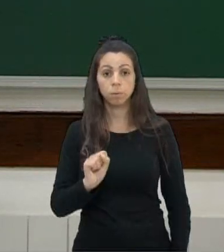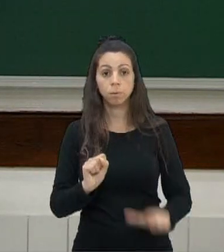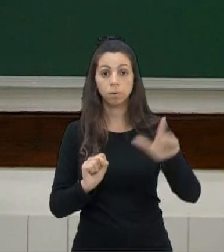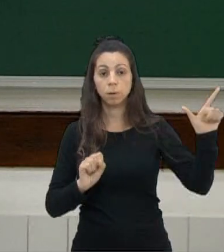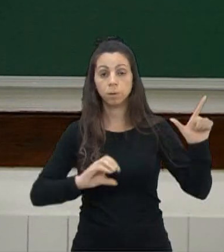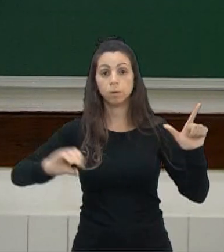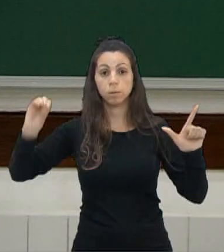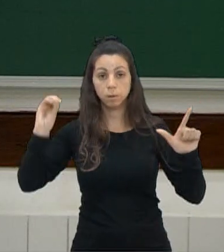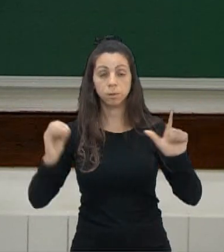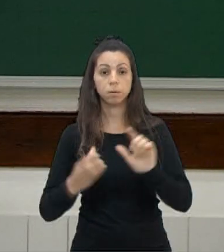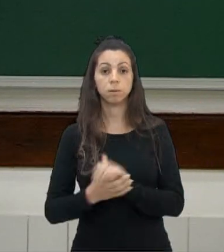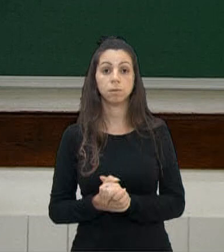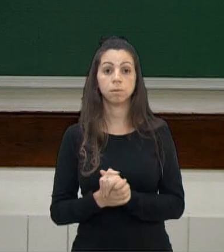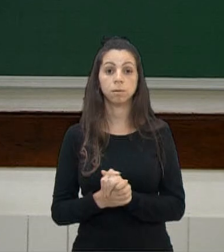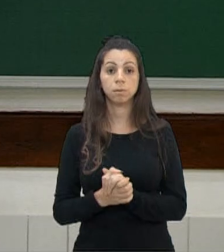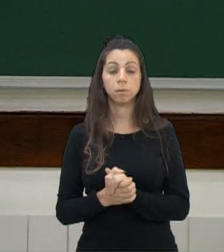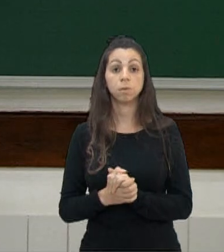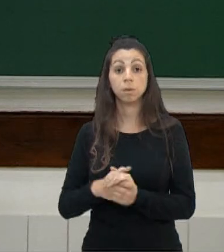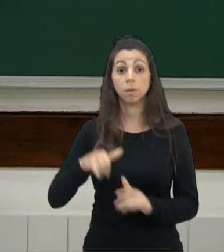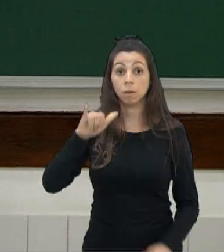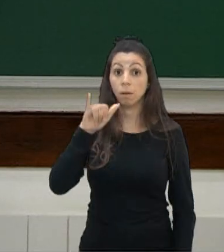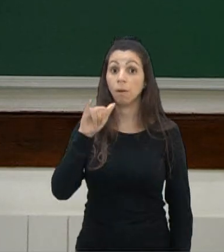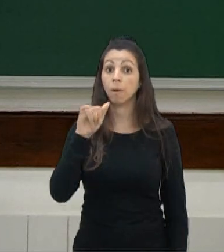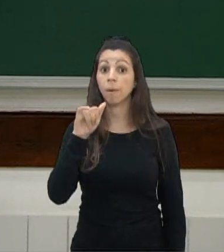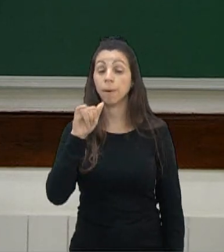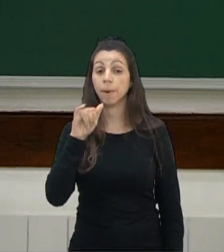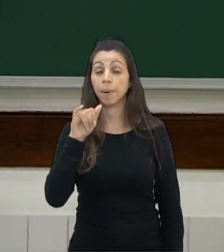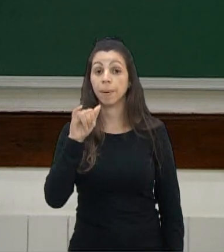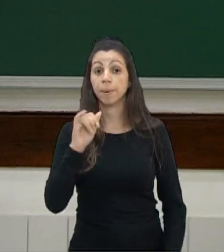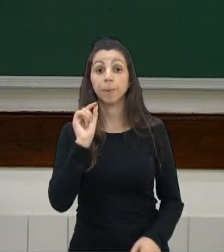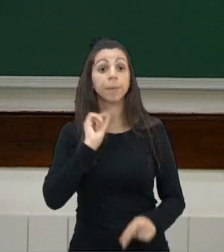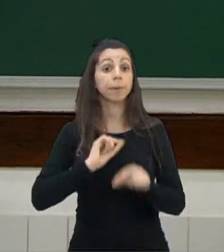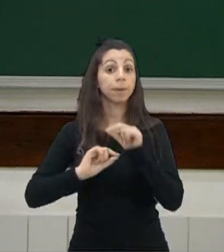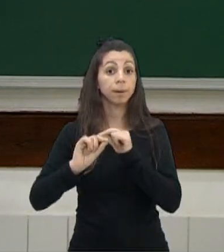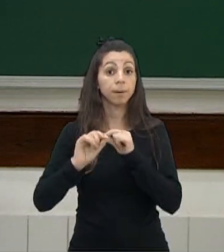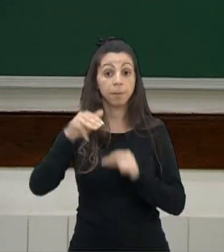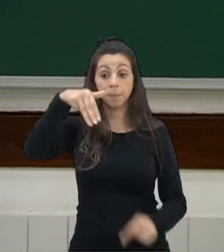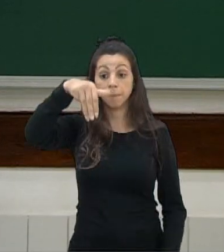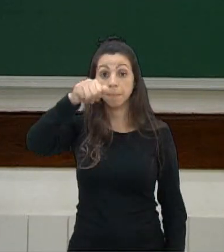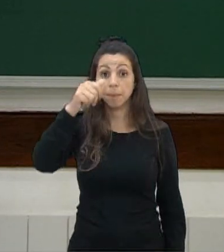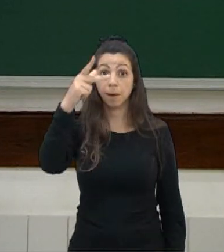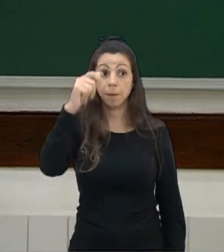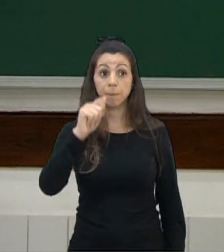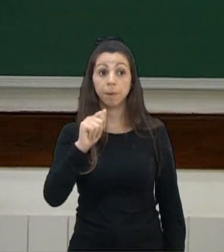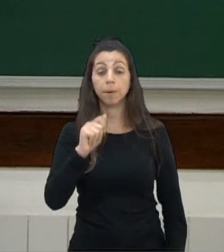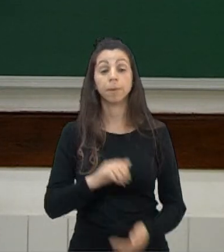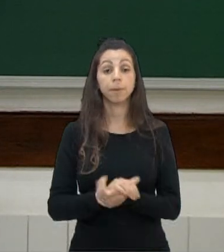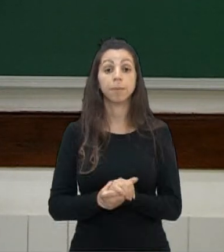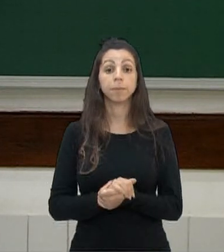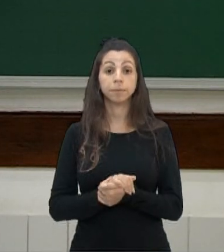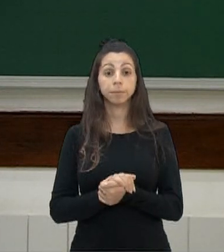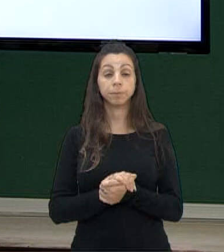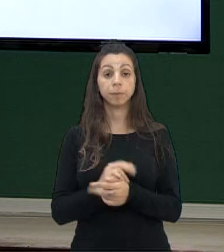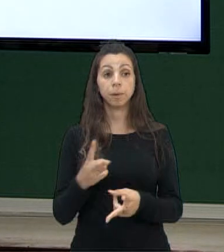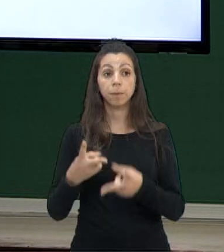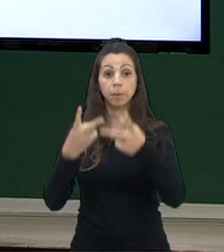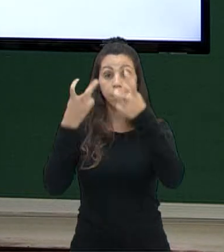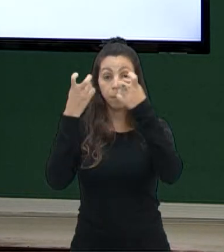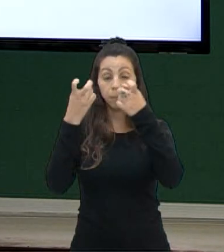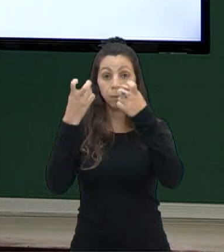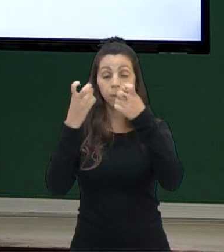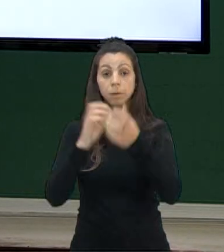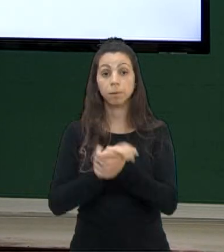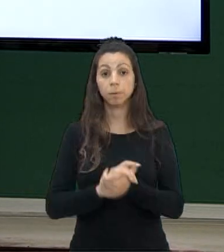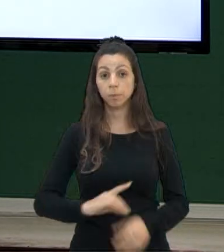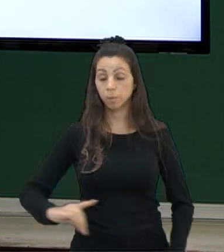Para isso, na hora que estamos falando em mapas, observe a rosa dos ventos. Aqui, ó, no canto inferior